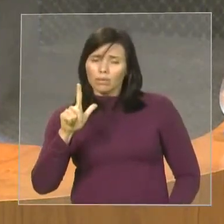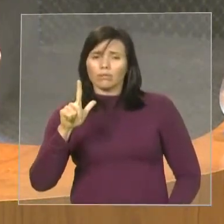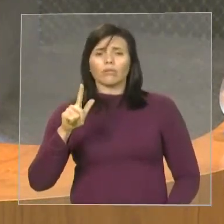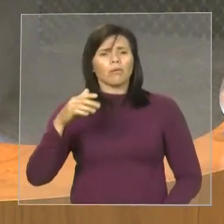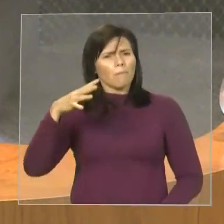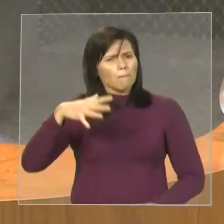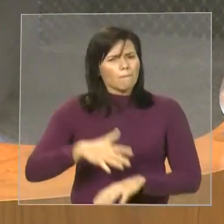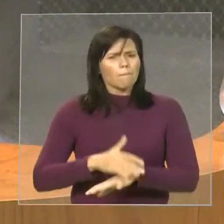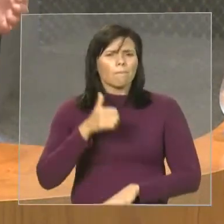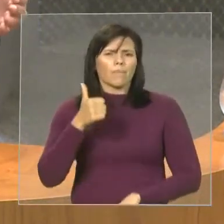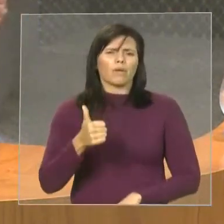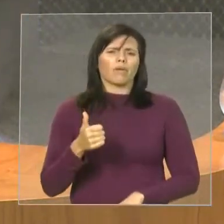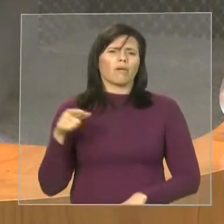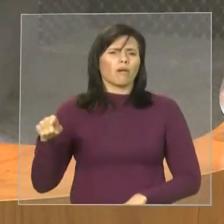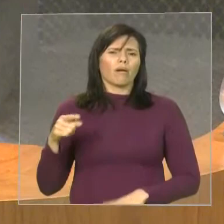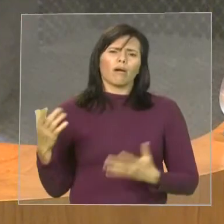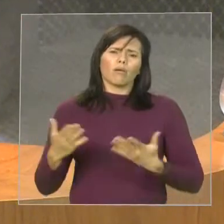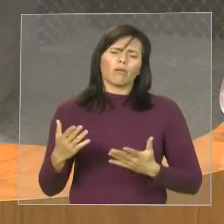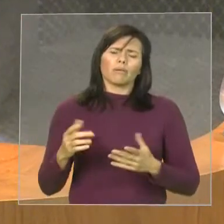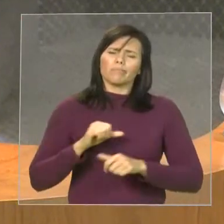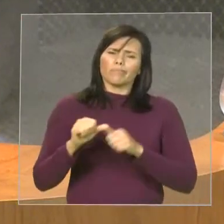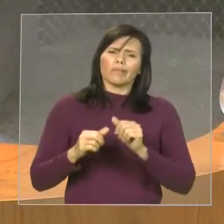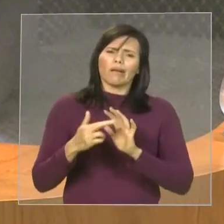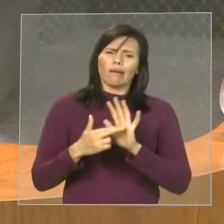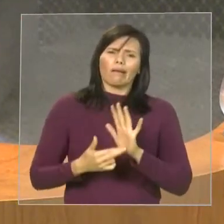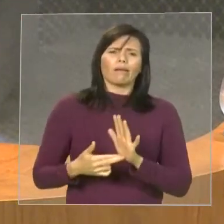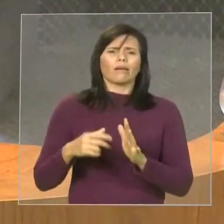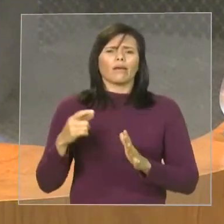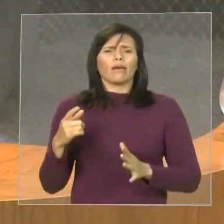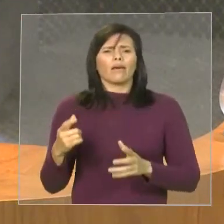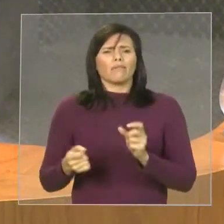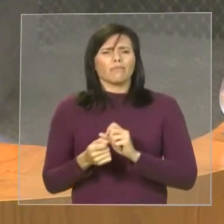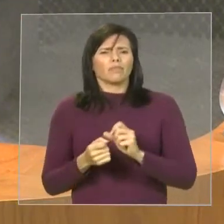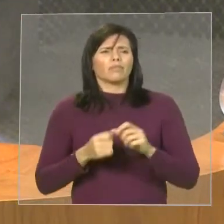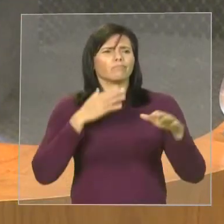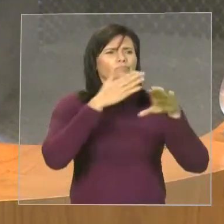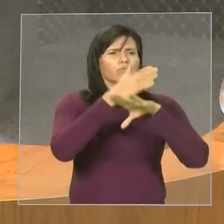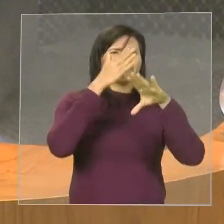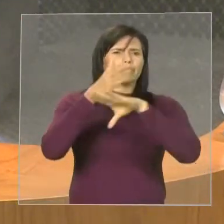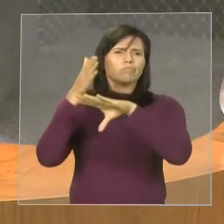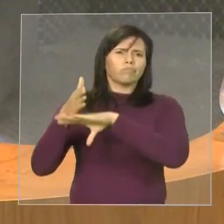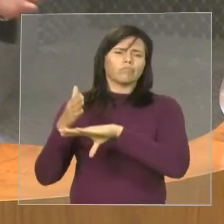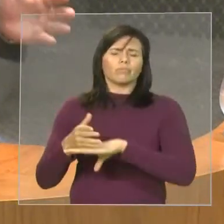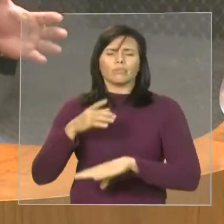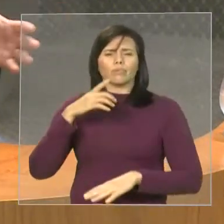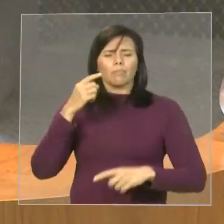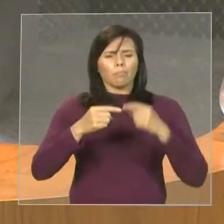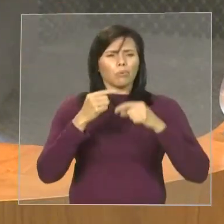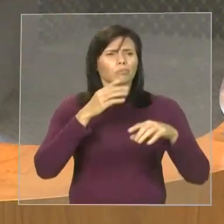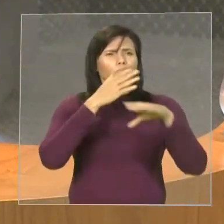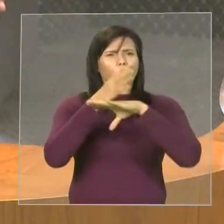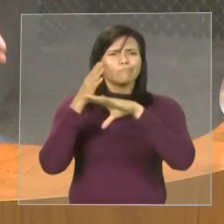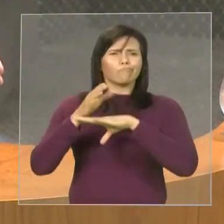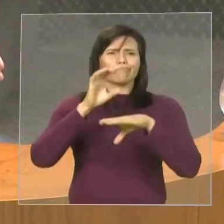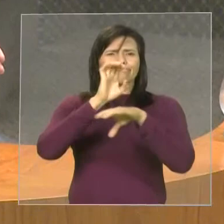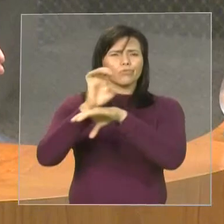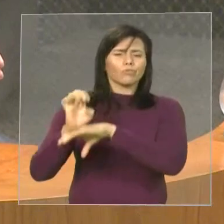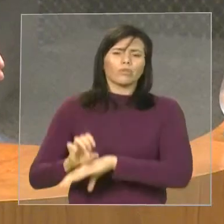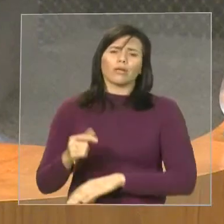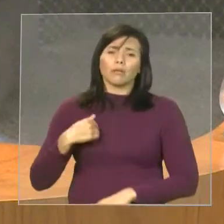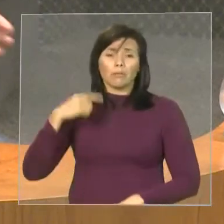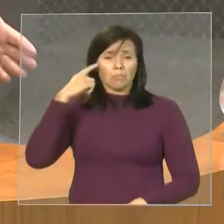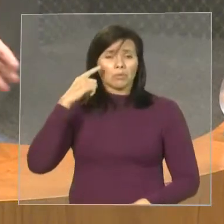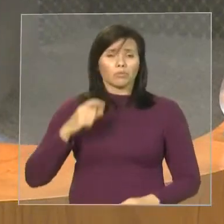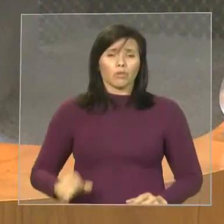o PRP em função dessa reforma política, vou verificar como é que fica a situação dos blocos para não tomar uma